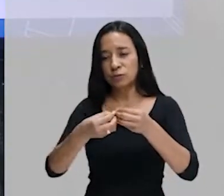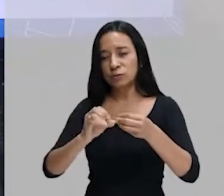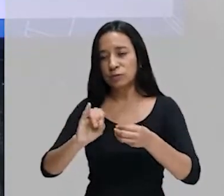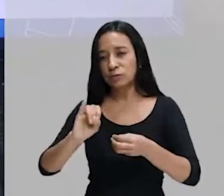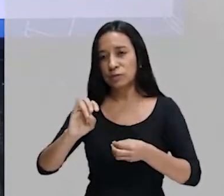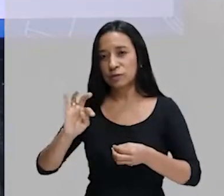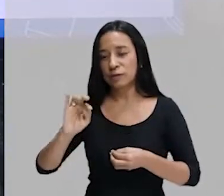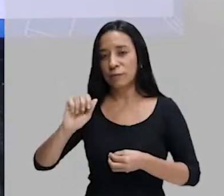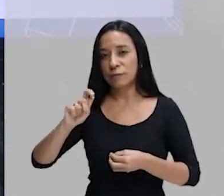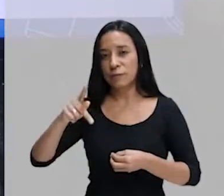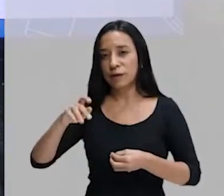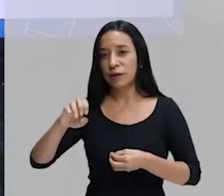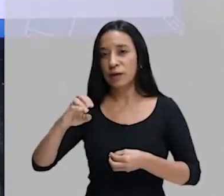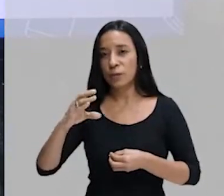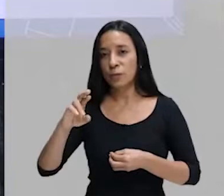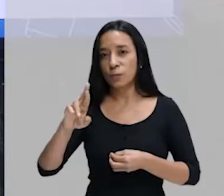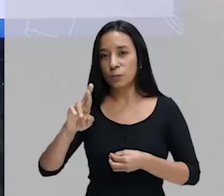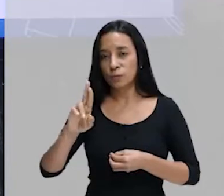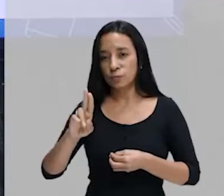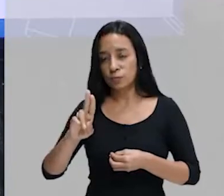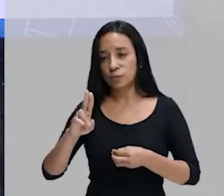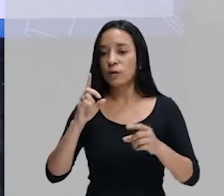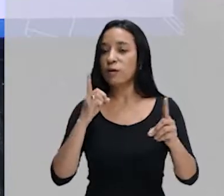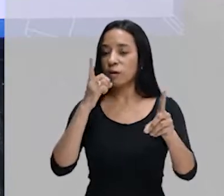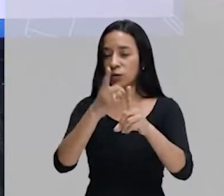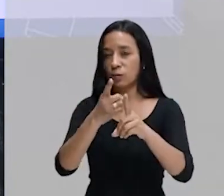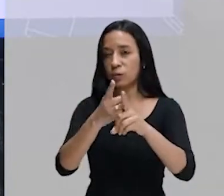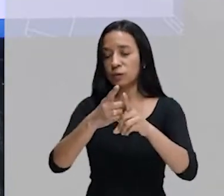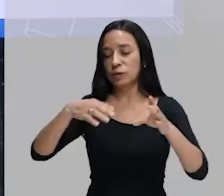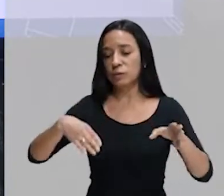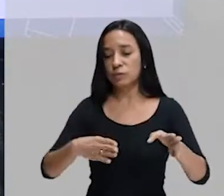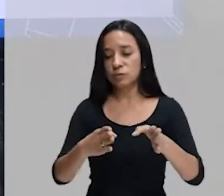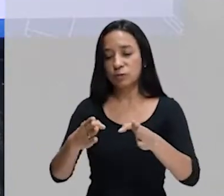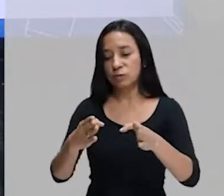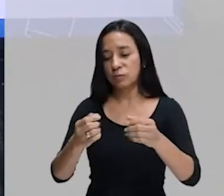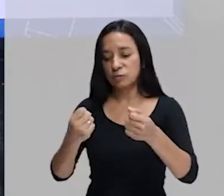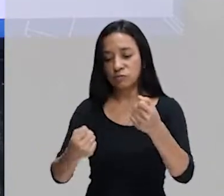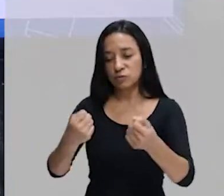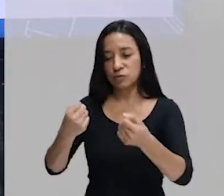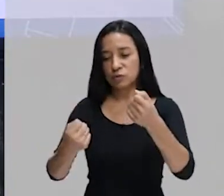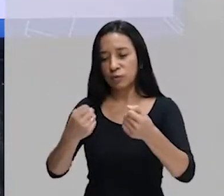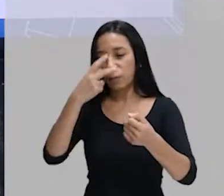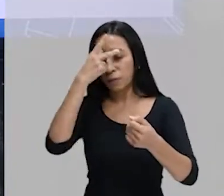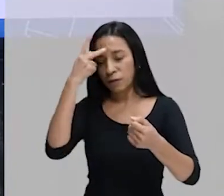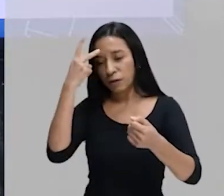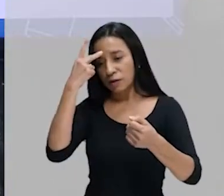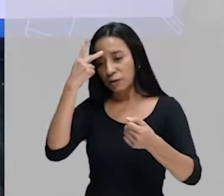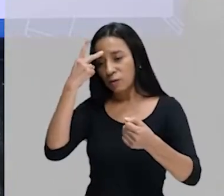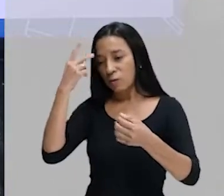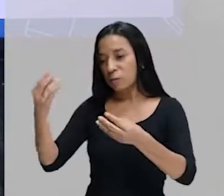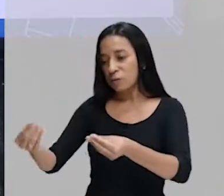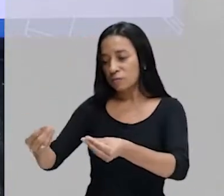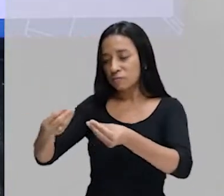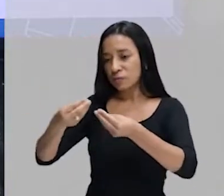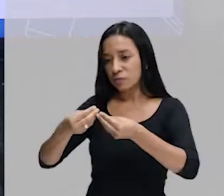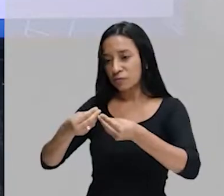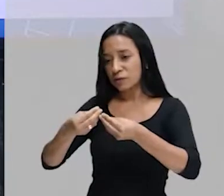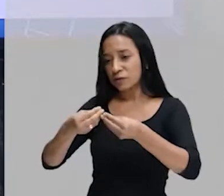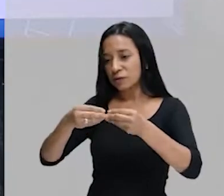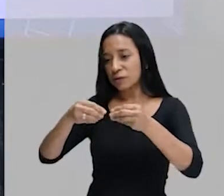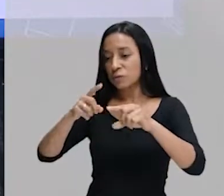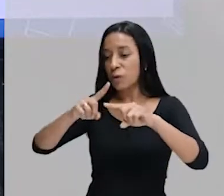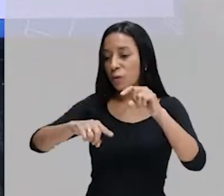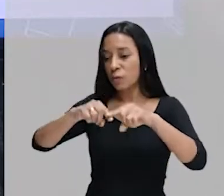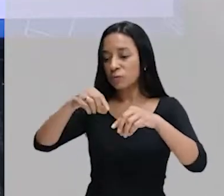a gente está fazendo essa viagem, nós encontramos no caminho pessoas vendendo objetos de barro,